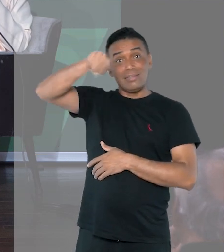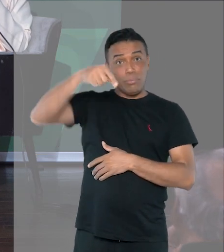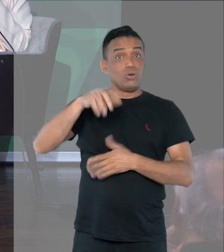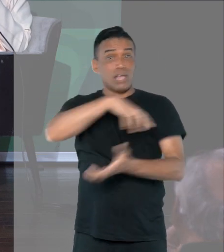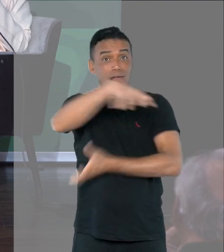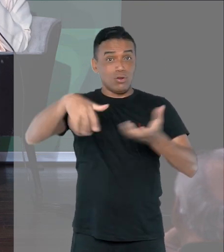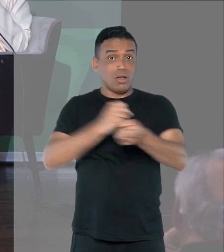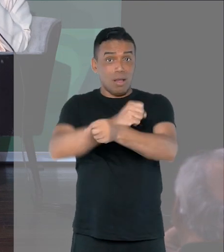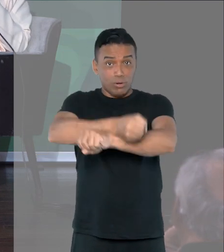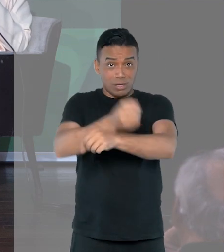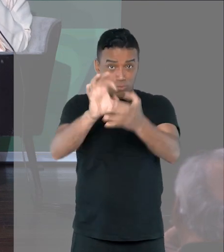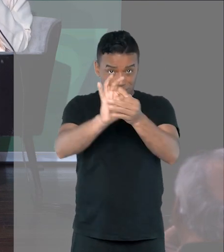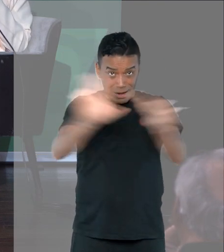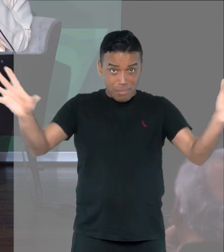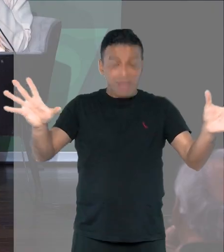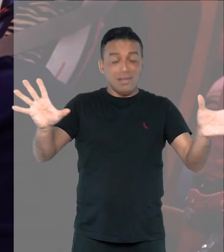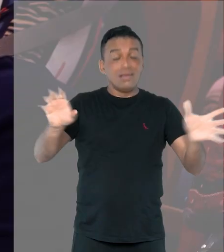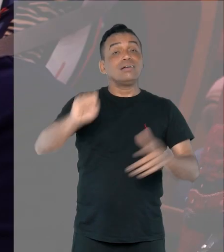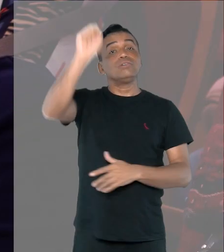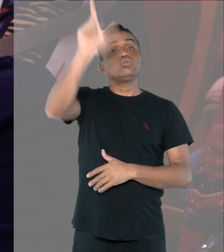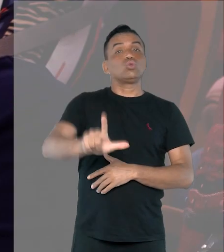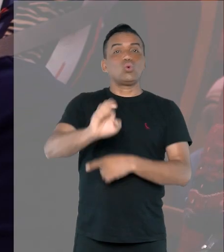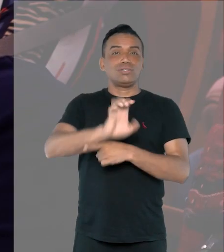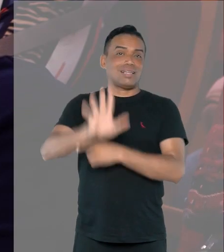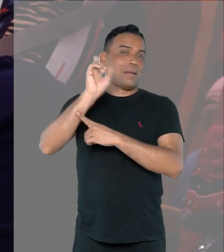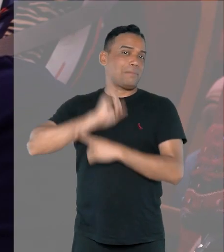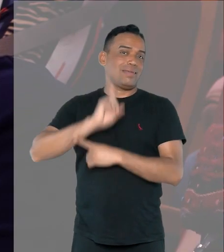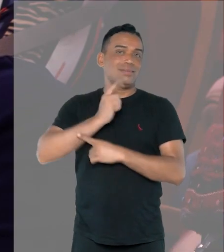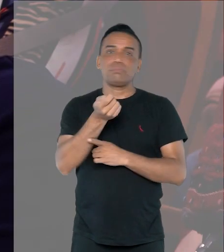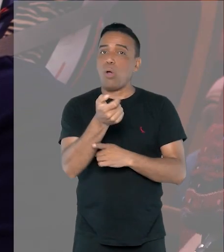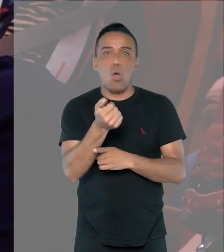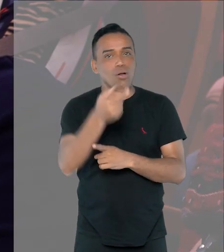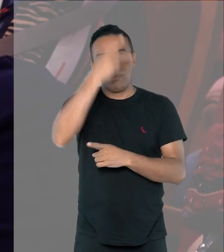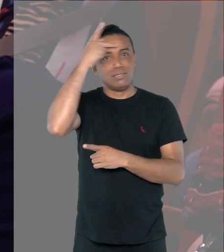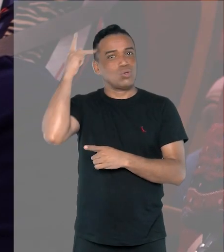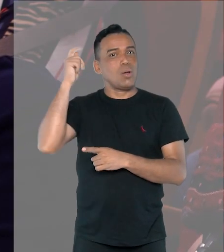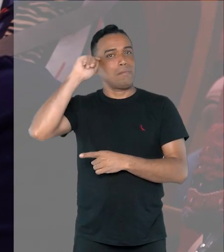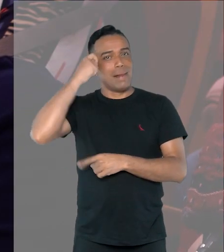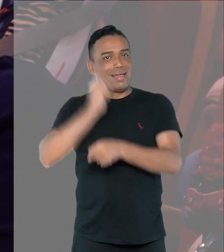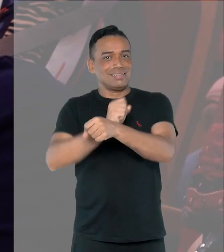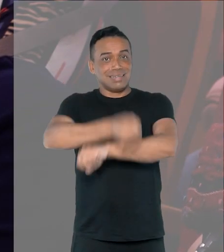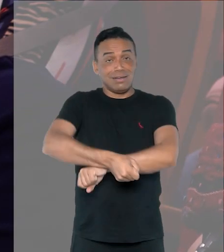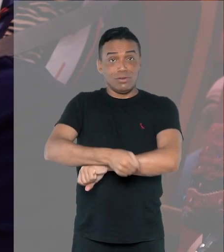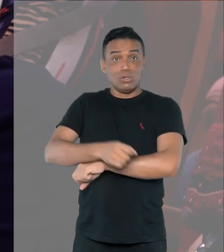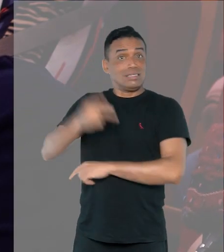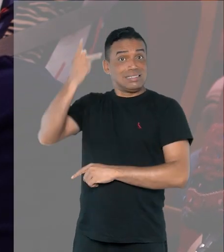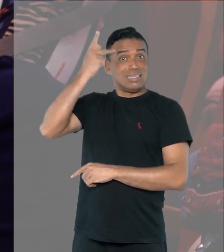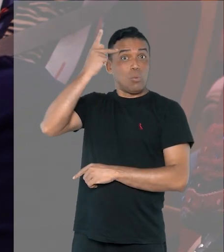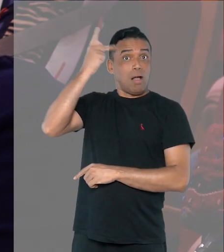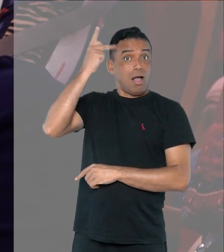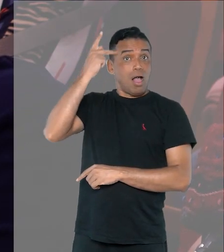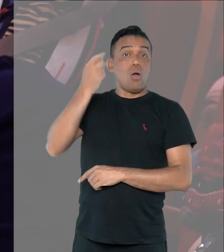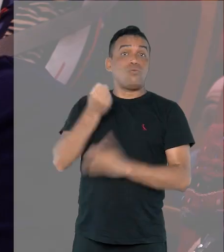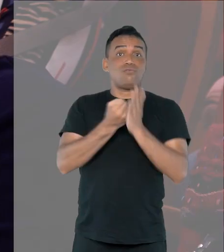óbvio, o Vale do Paraíba, o sul de Minas, né, que já tinha muito pouco escravo, né? São Paulo tomado pela mão de obra